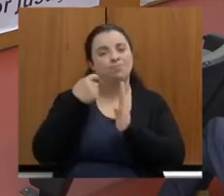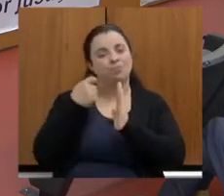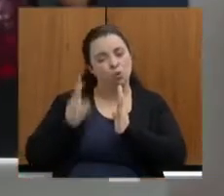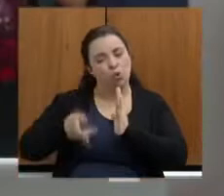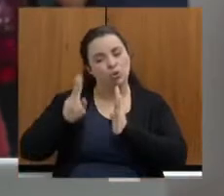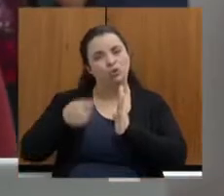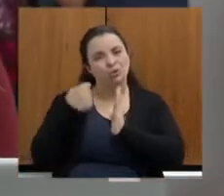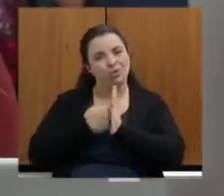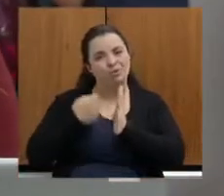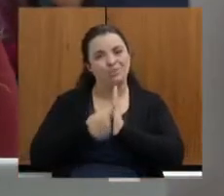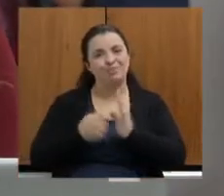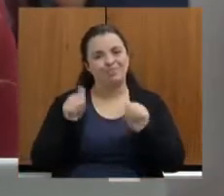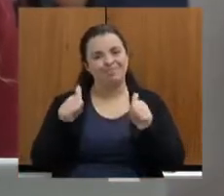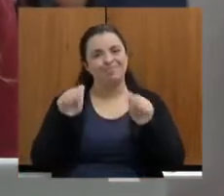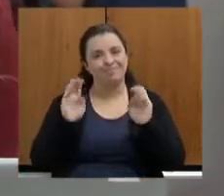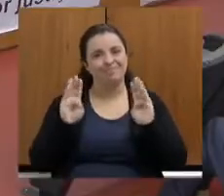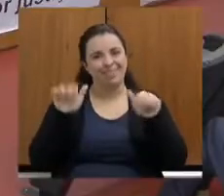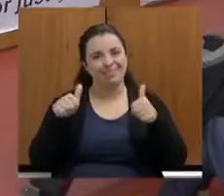bem